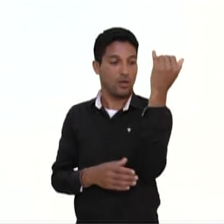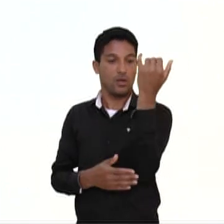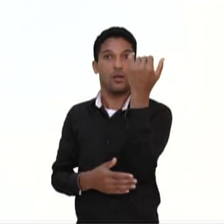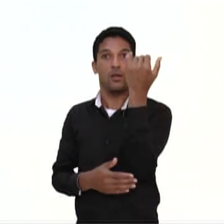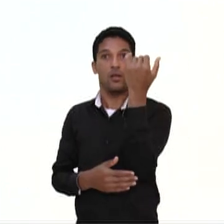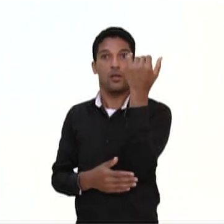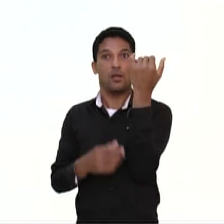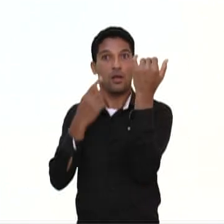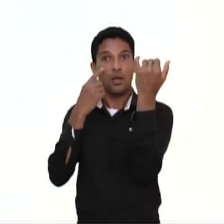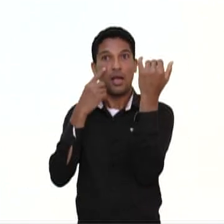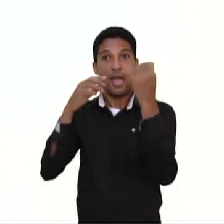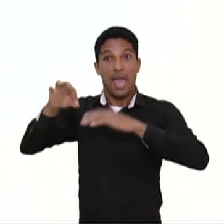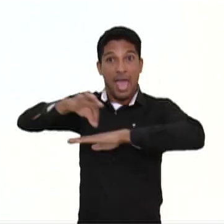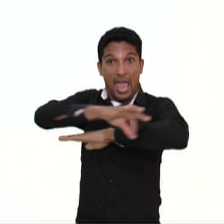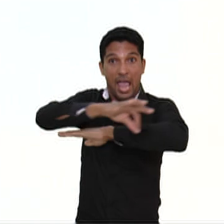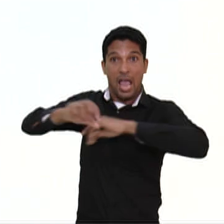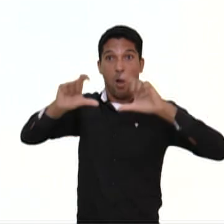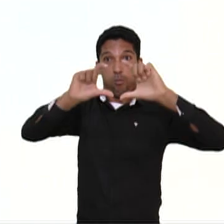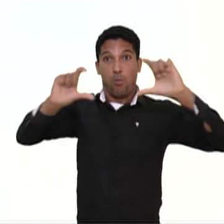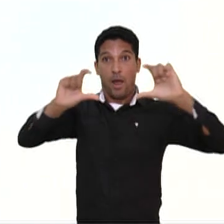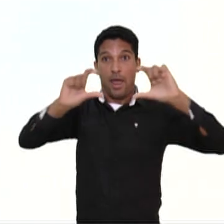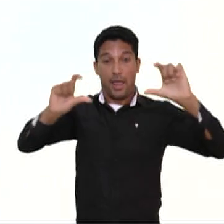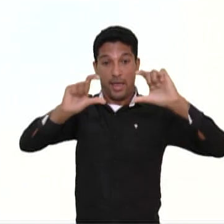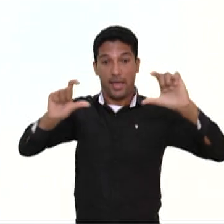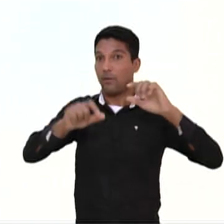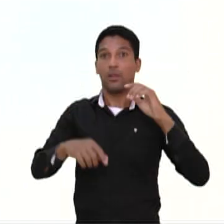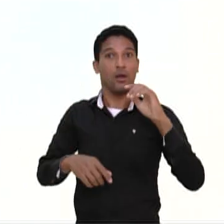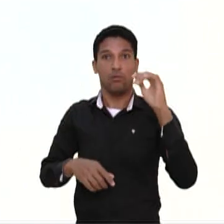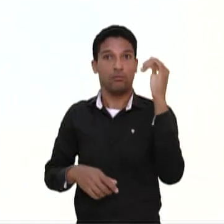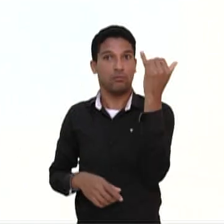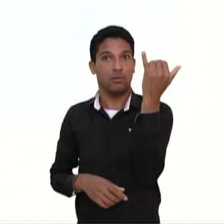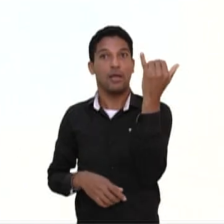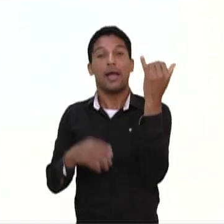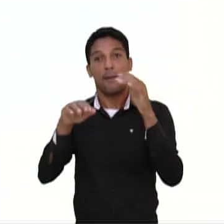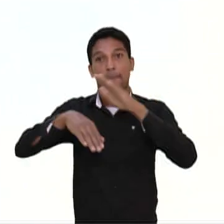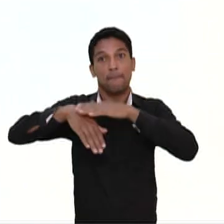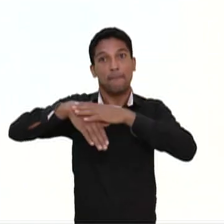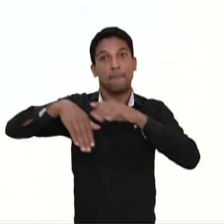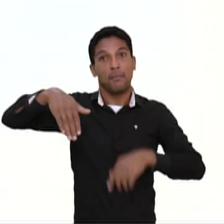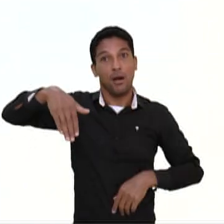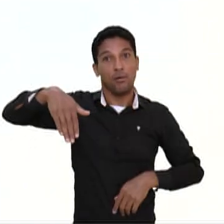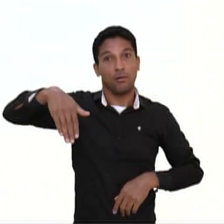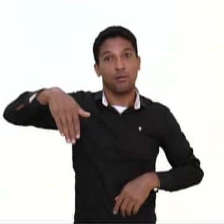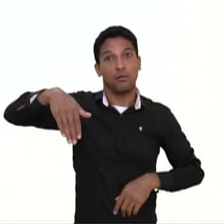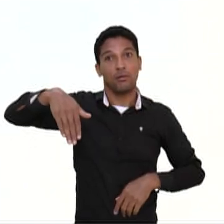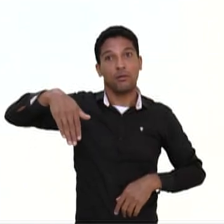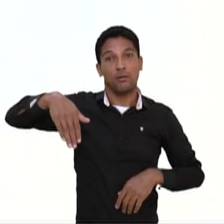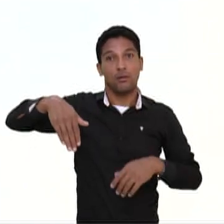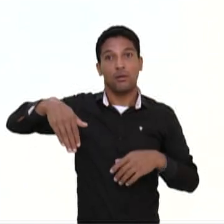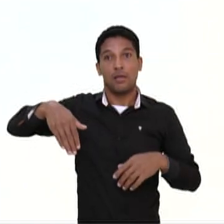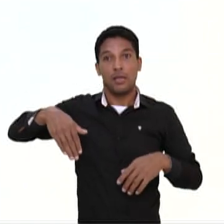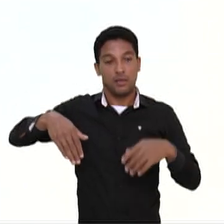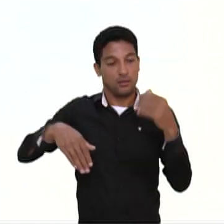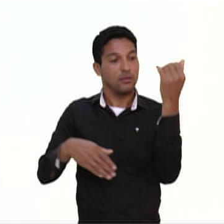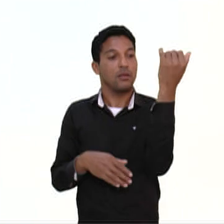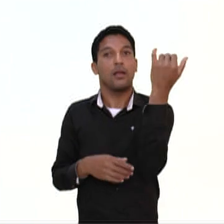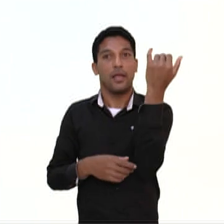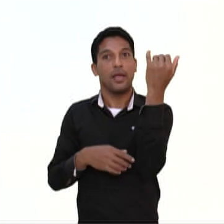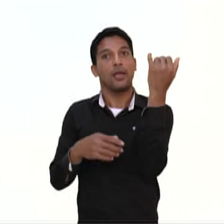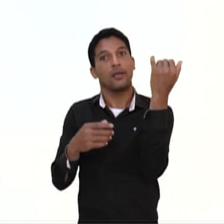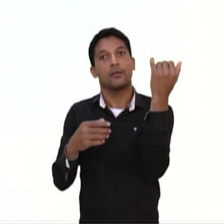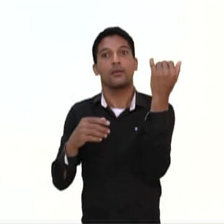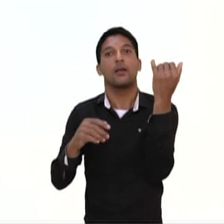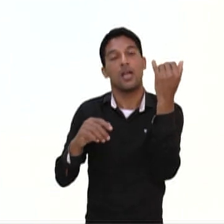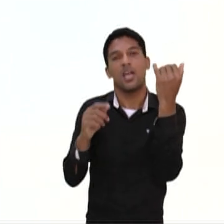régua, né? Não utilize régua para traçar. Você vai utilizar a mão mesmo, sem régua, né? Para que esse traço fique